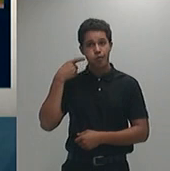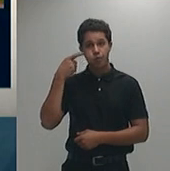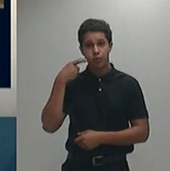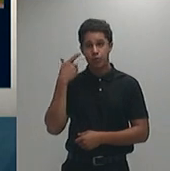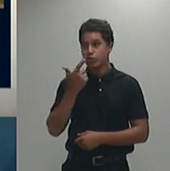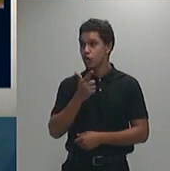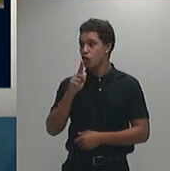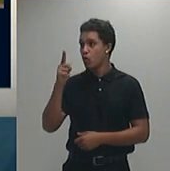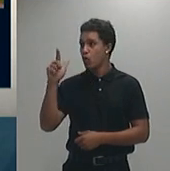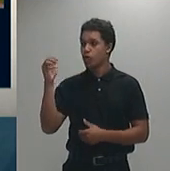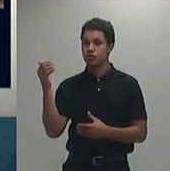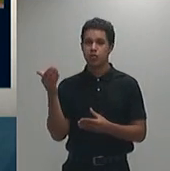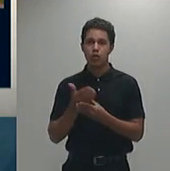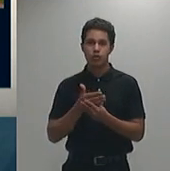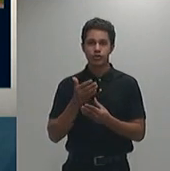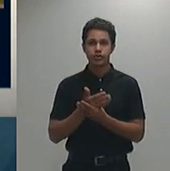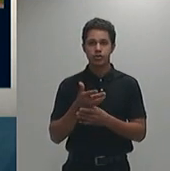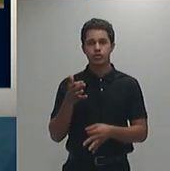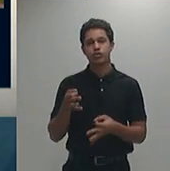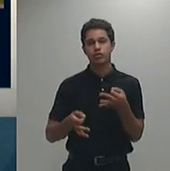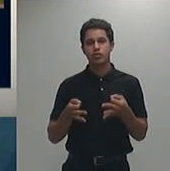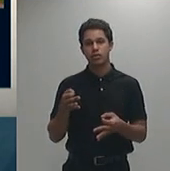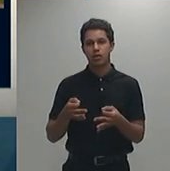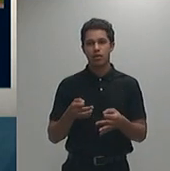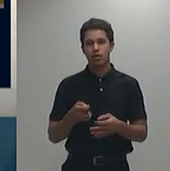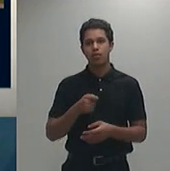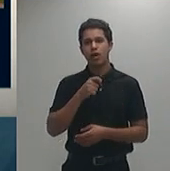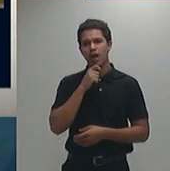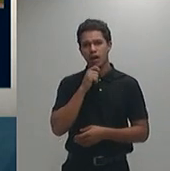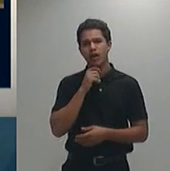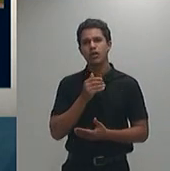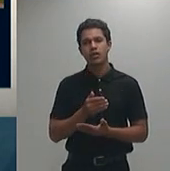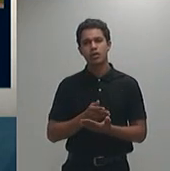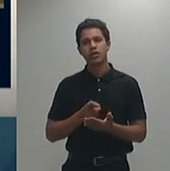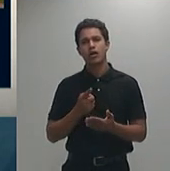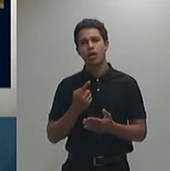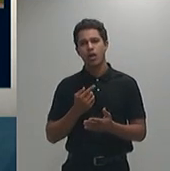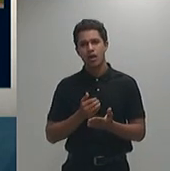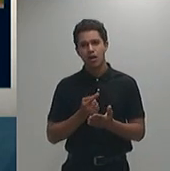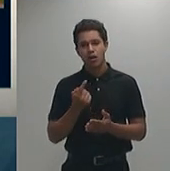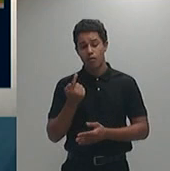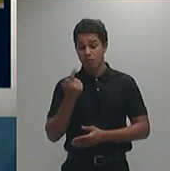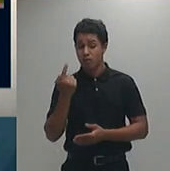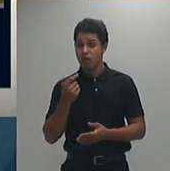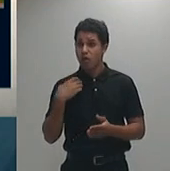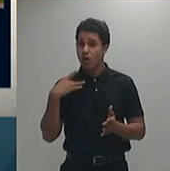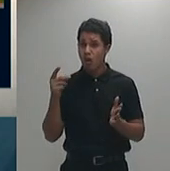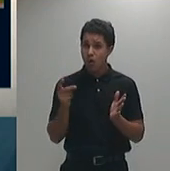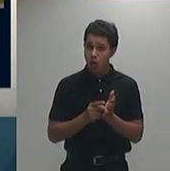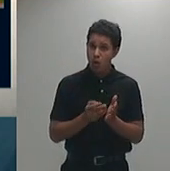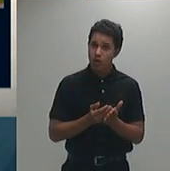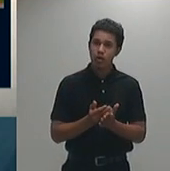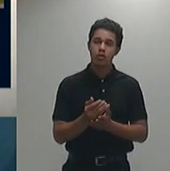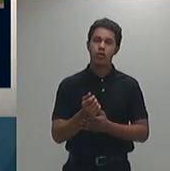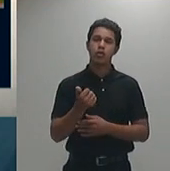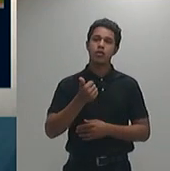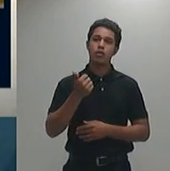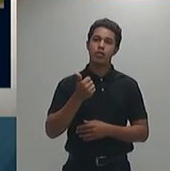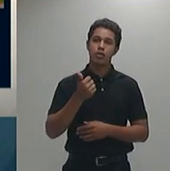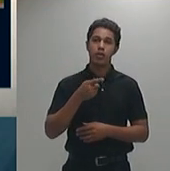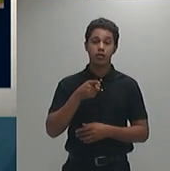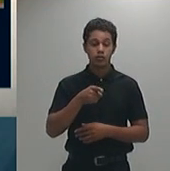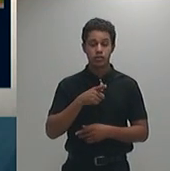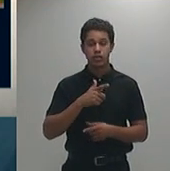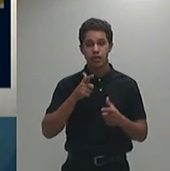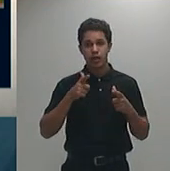outros processos judiciais ainda que originados daquele primeiro em que arbitrados os honorários